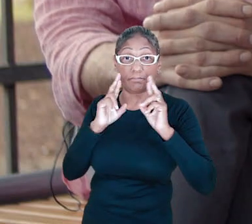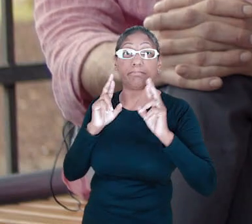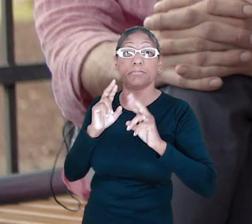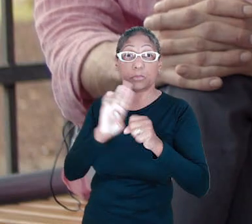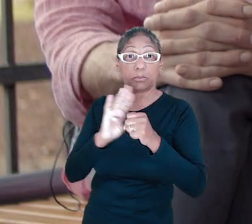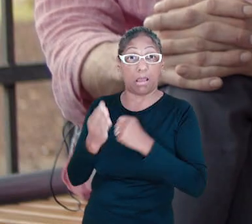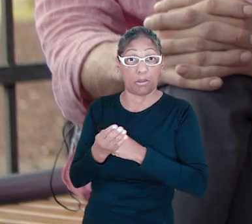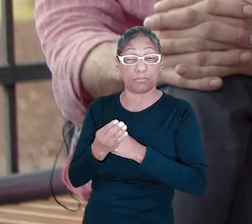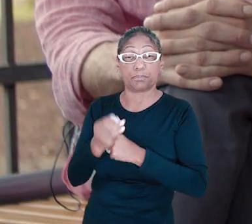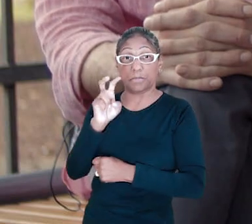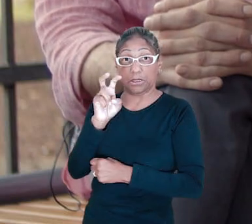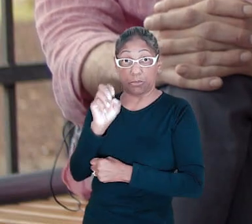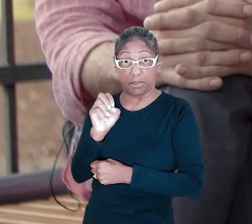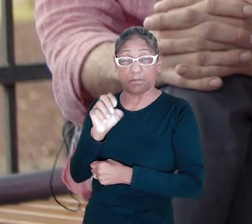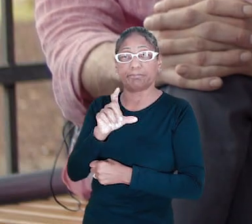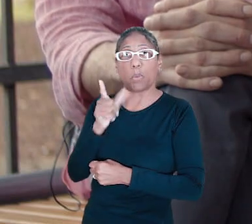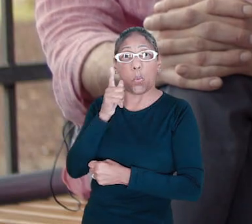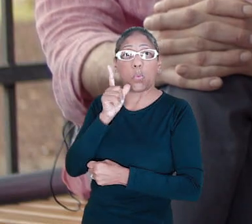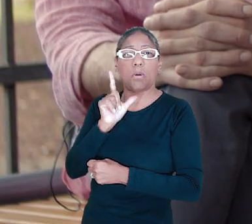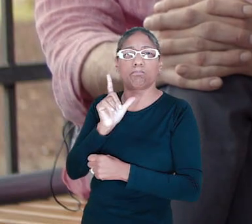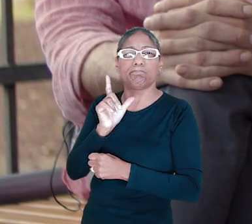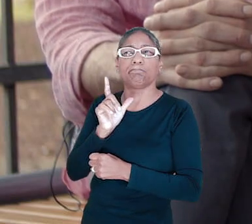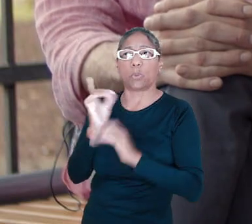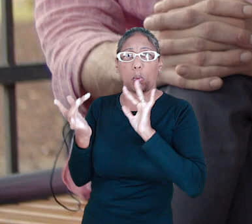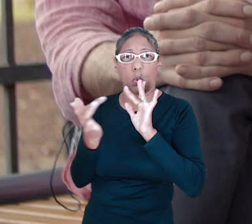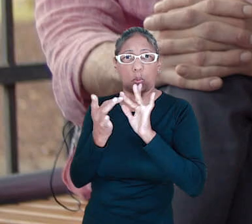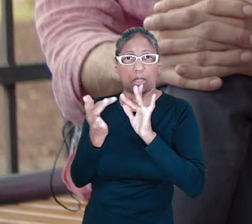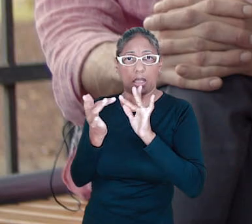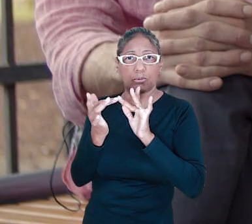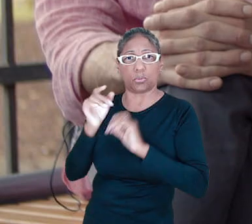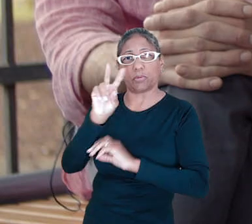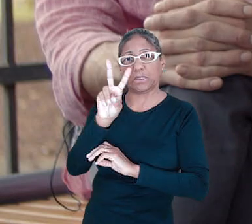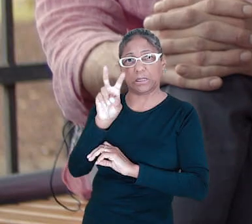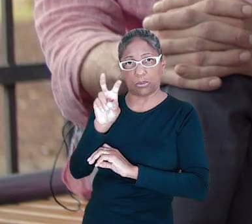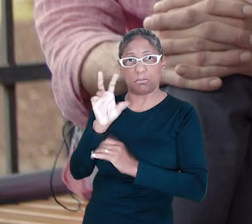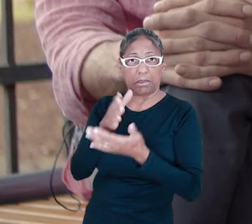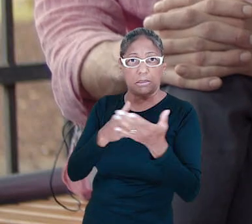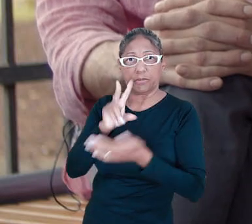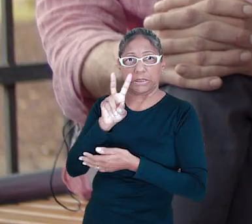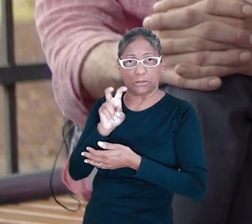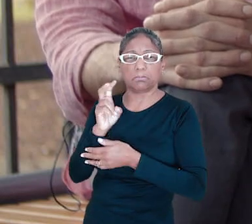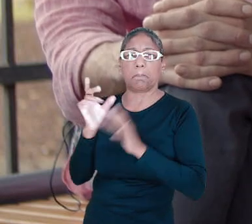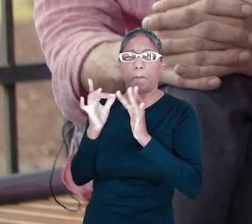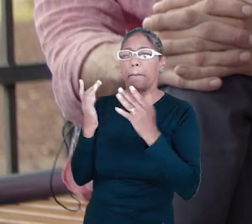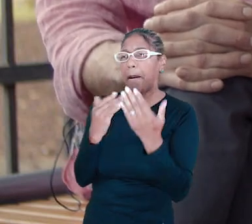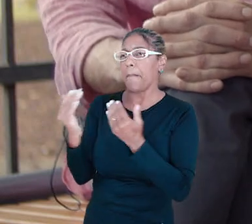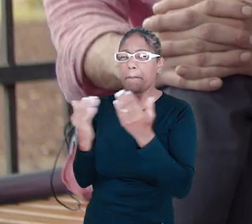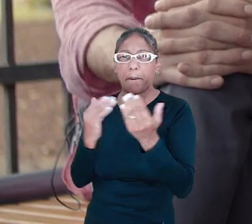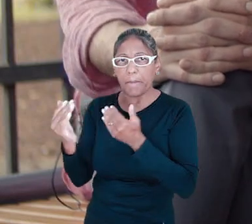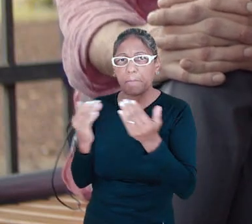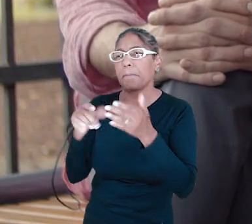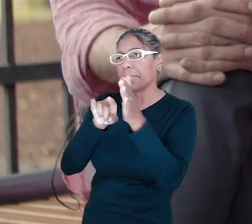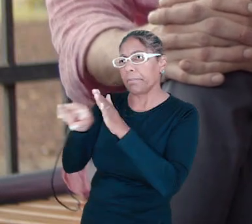estabelecimentos no bairro. Desses 50 estabelecimentos, a gente conseguiu contato mesmo, conversas com 25 deles. E